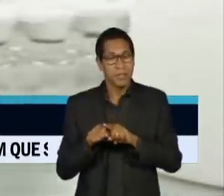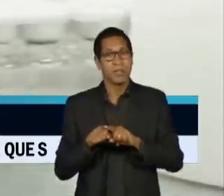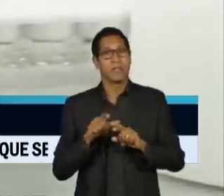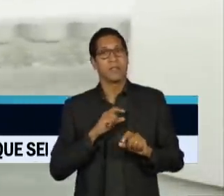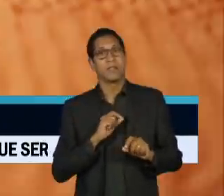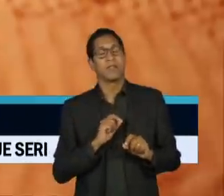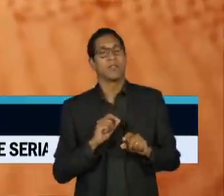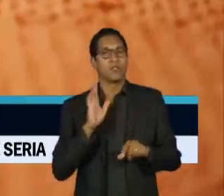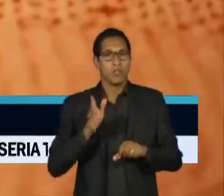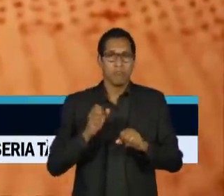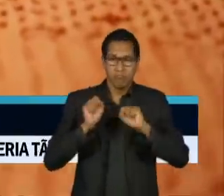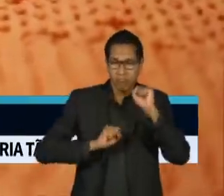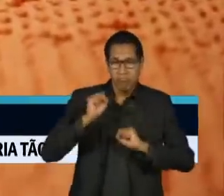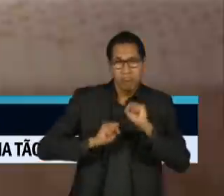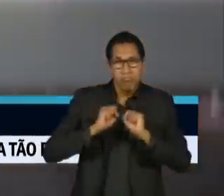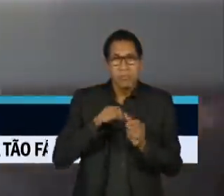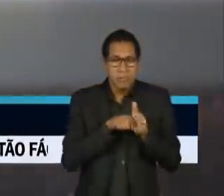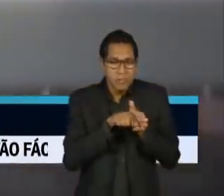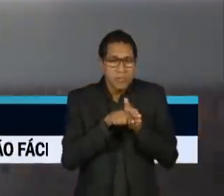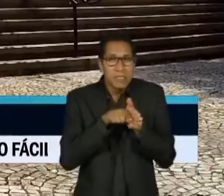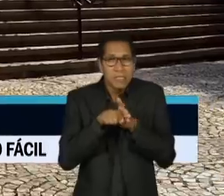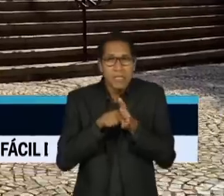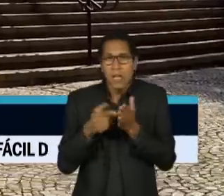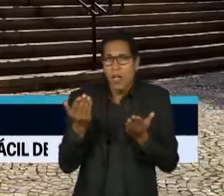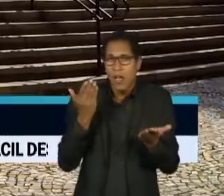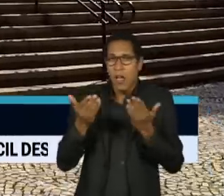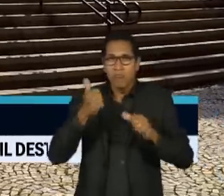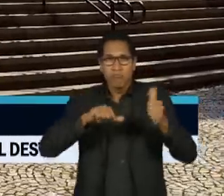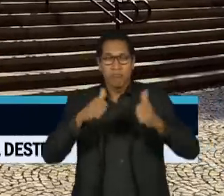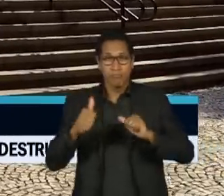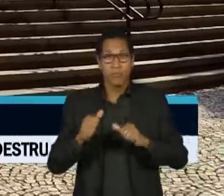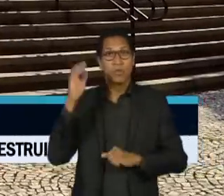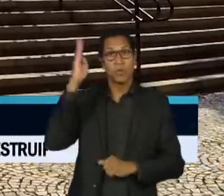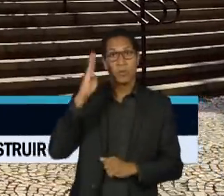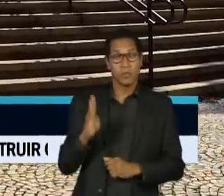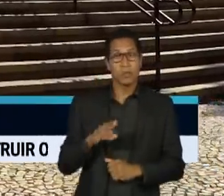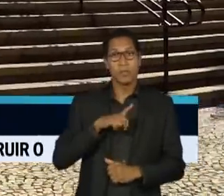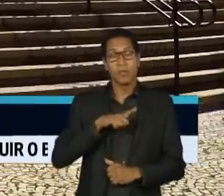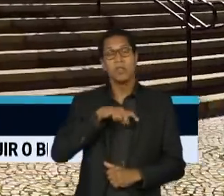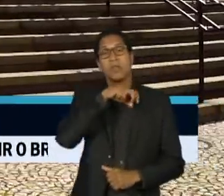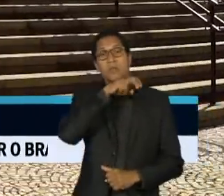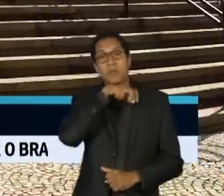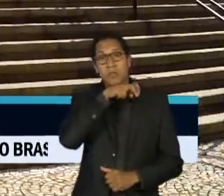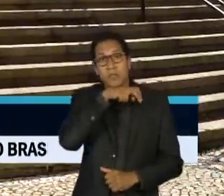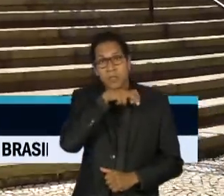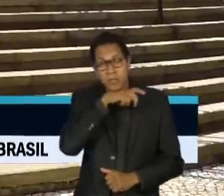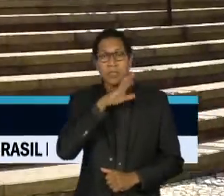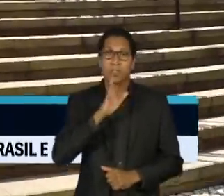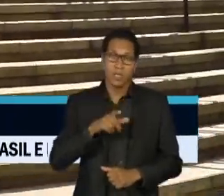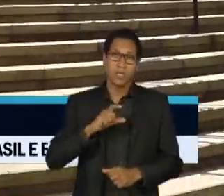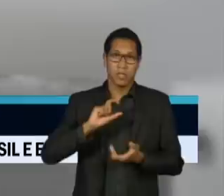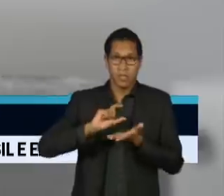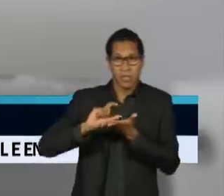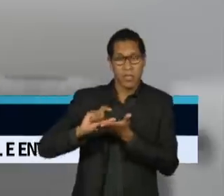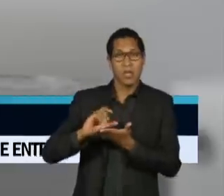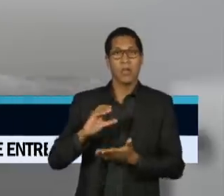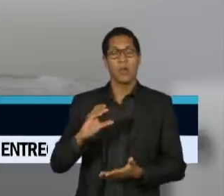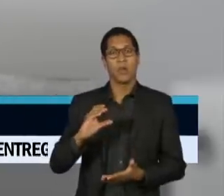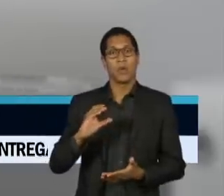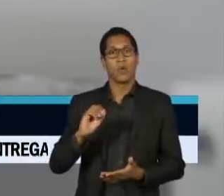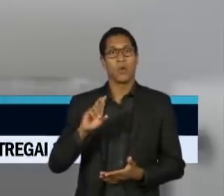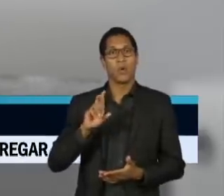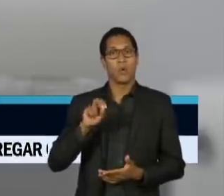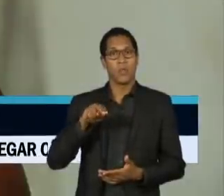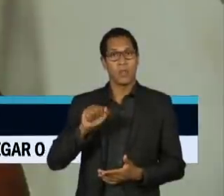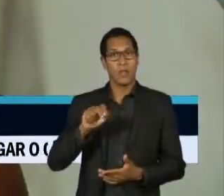mundo, já realizam estudos para avaliar os riscos. No Brasil, o Instituto Butantan, que produz e distribui a Coronavac, também deve